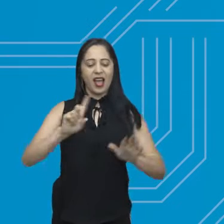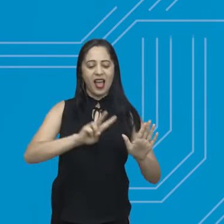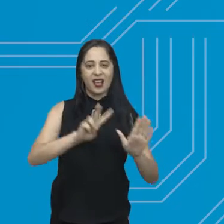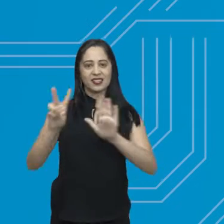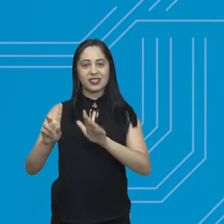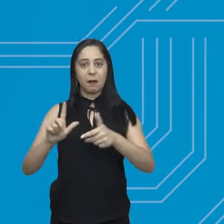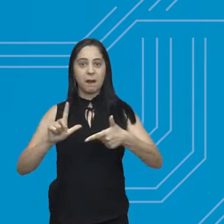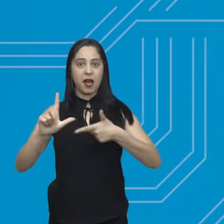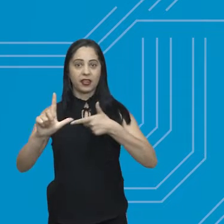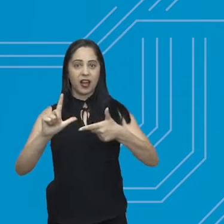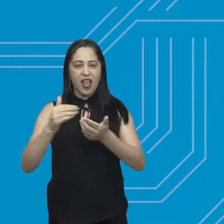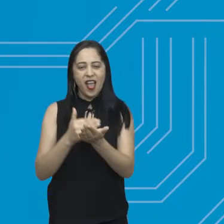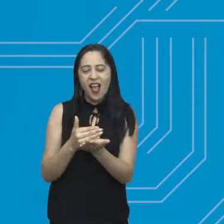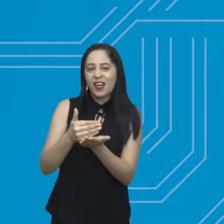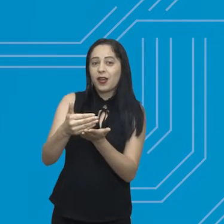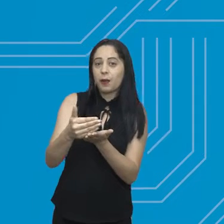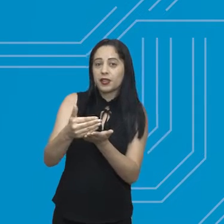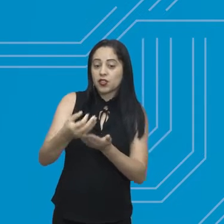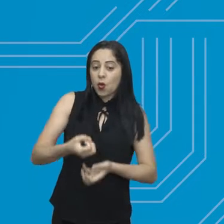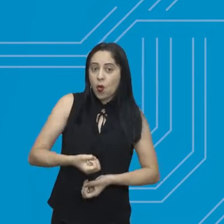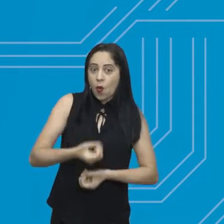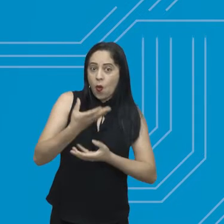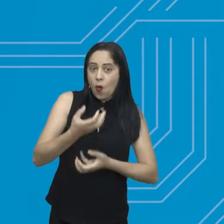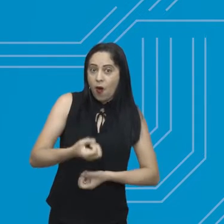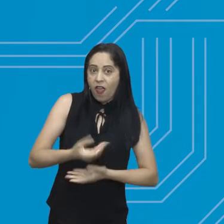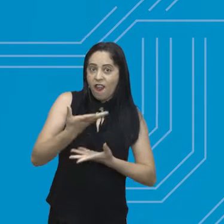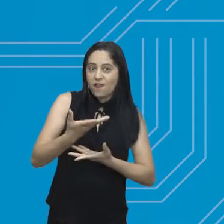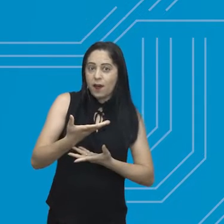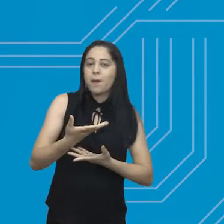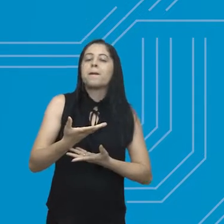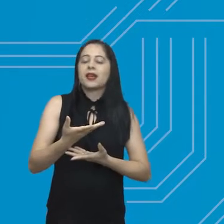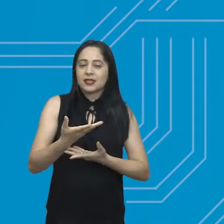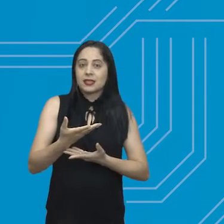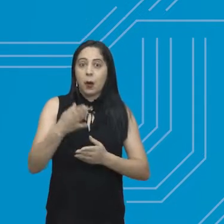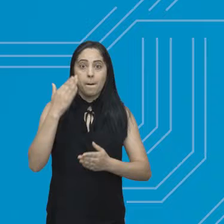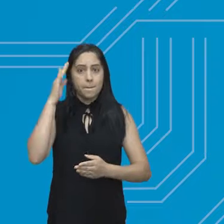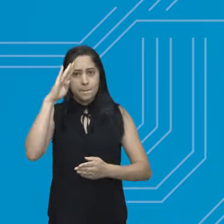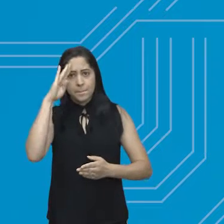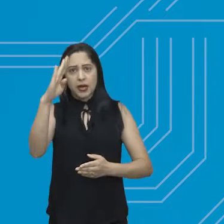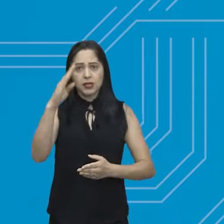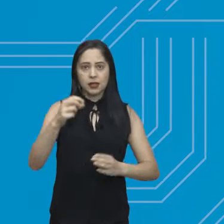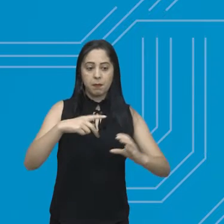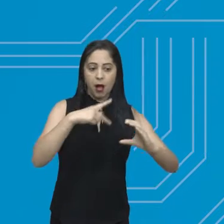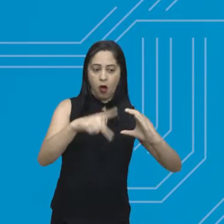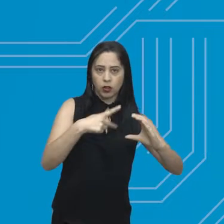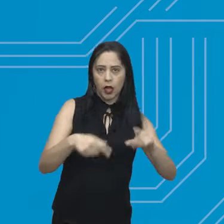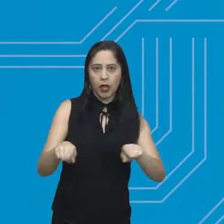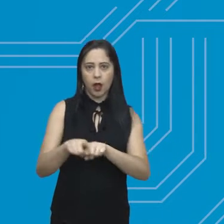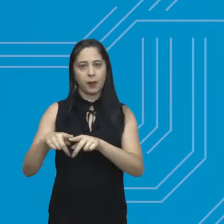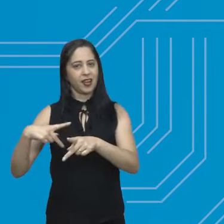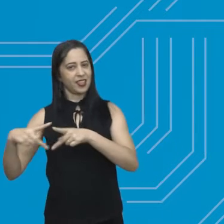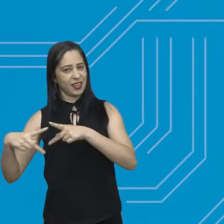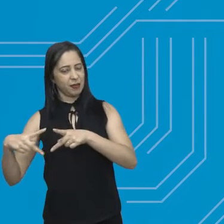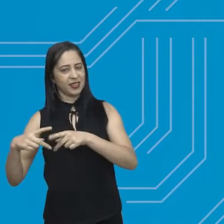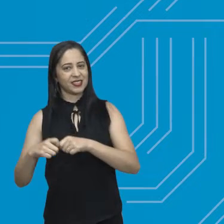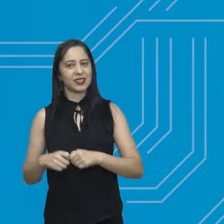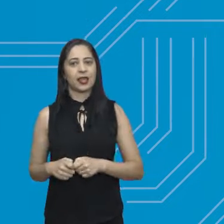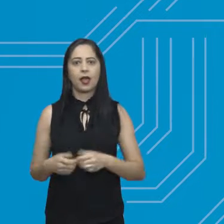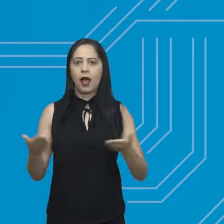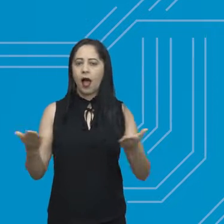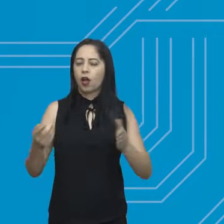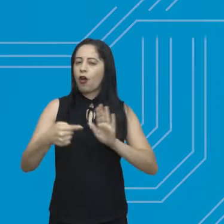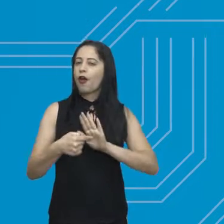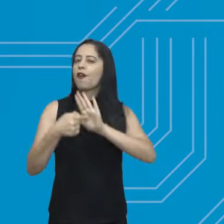Olá, está no ar o Semana Legislativa, o nosso telejornal com o resumo das principais notícias que marcaram a semana na Câmara e na nossa